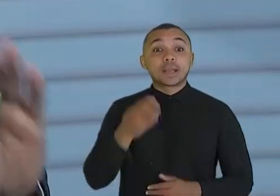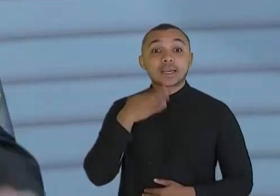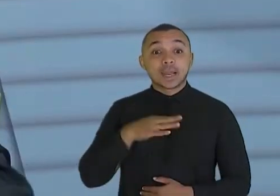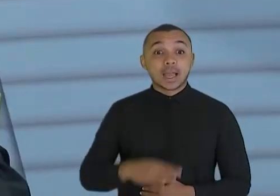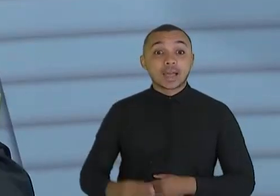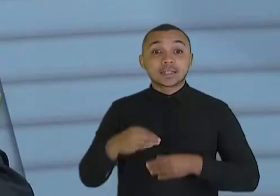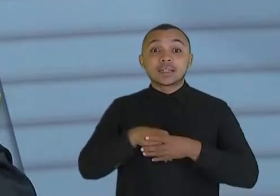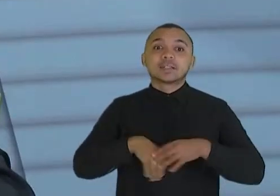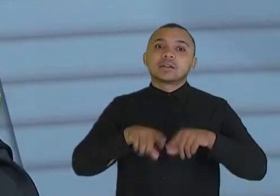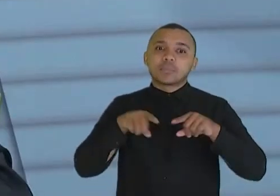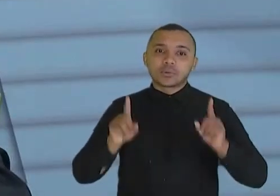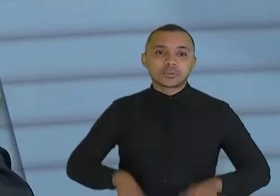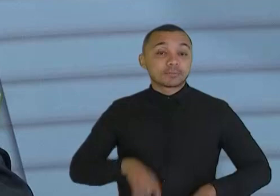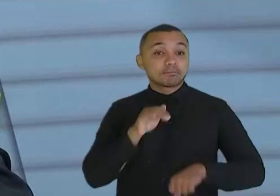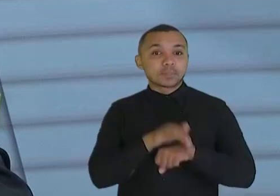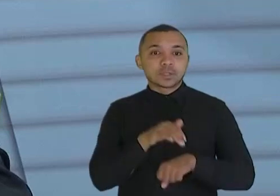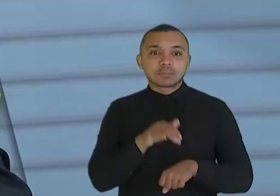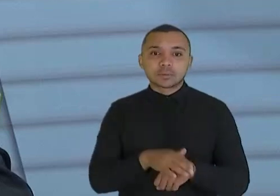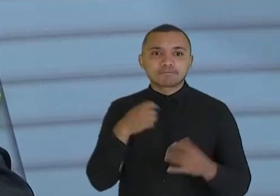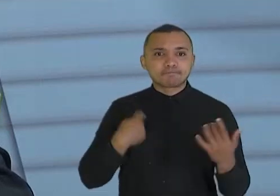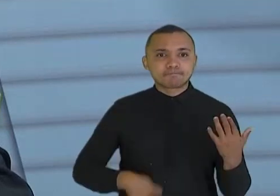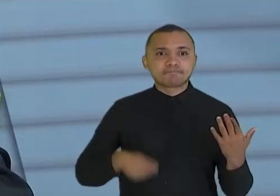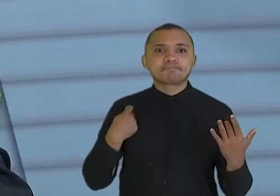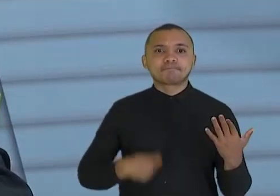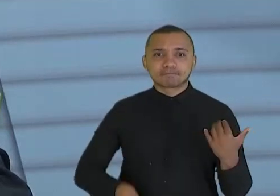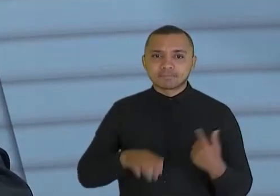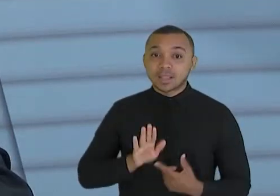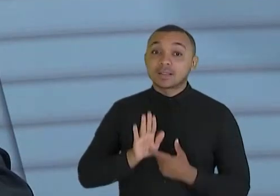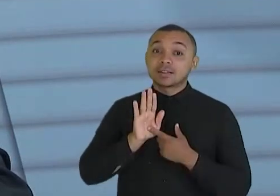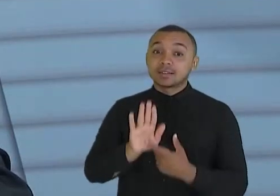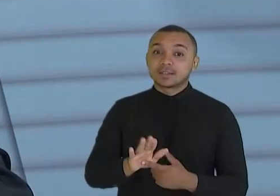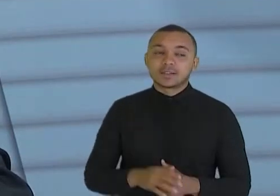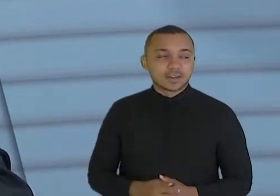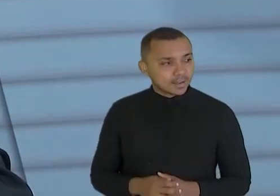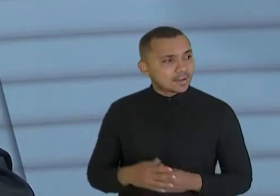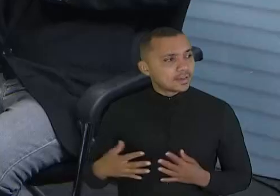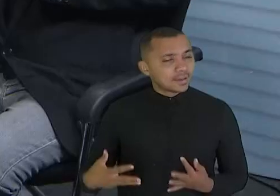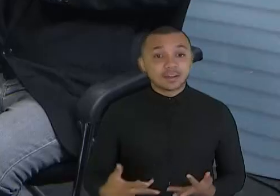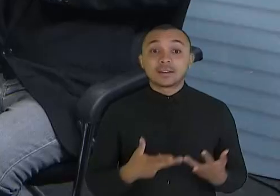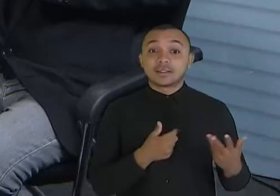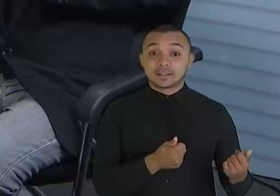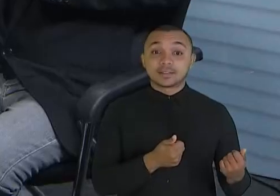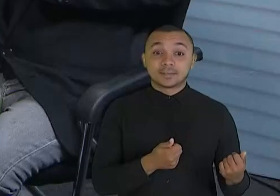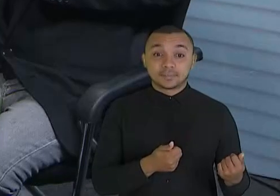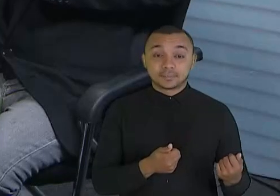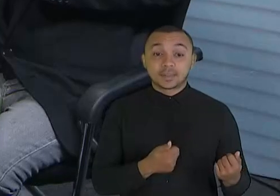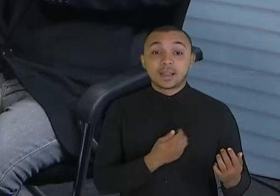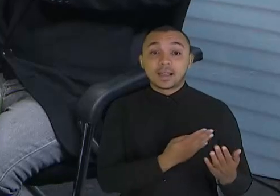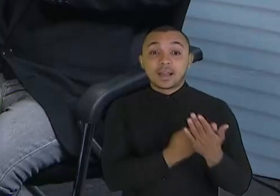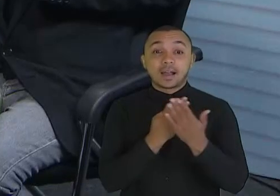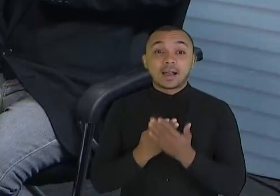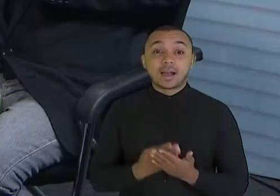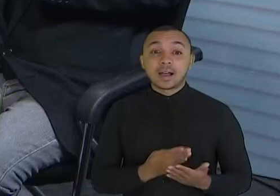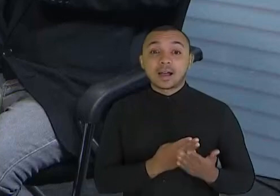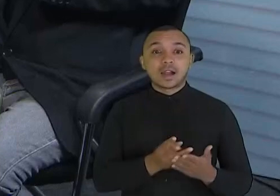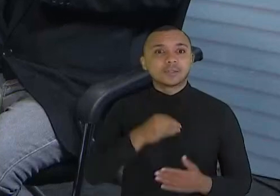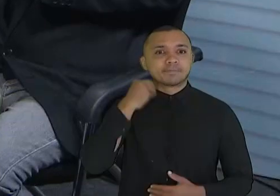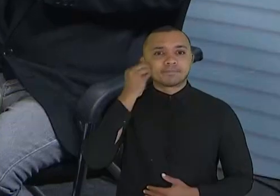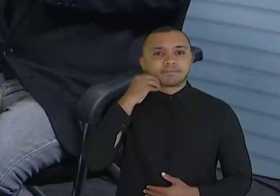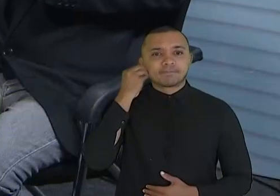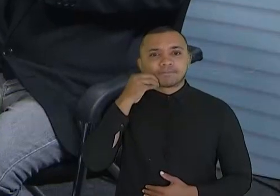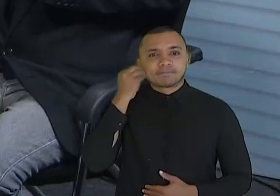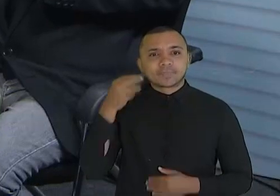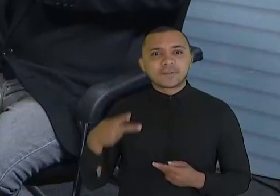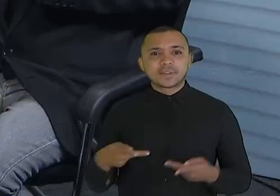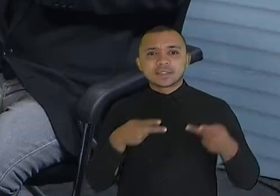É mesmo, meninos? É sensacional. Que coisa maravilhosa. E eles vão, inclusive, vai ter uma aula de campo, né? Conhecer, sim, a flora